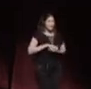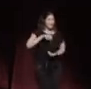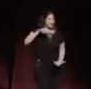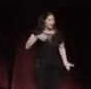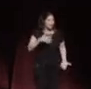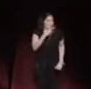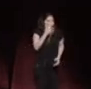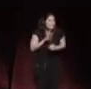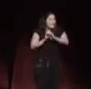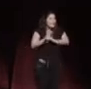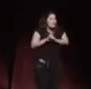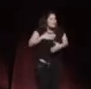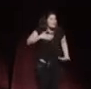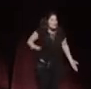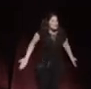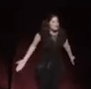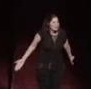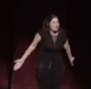currículo.